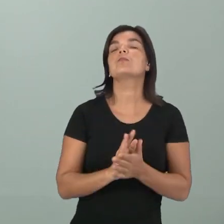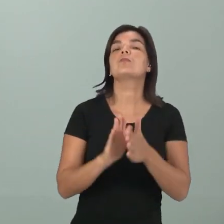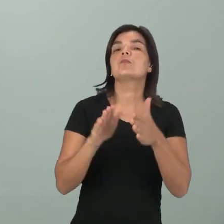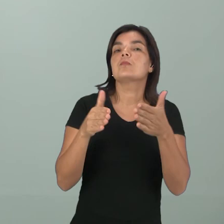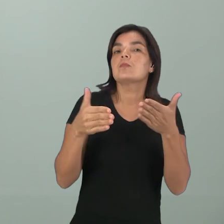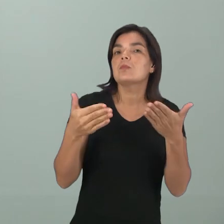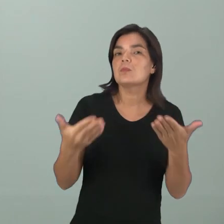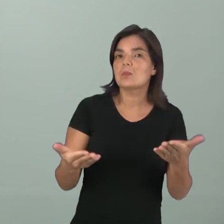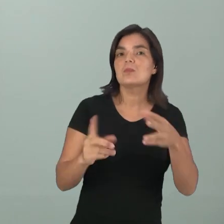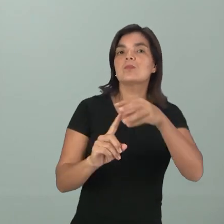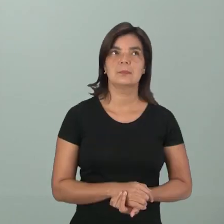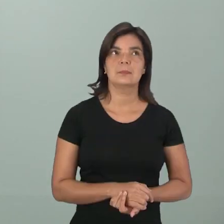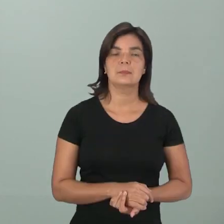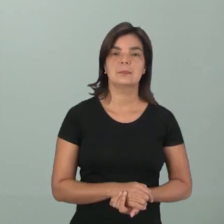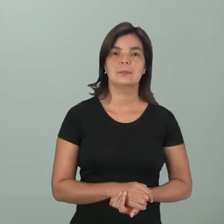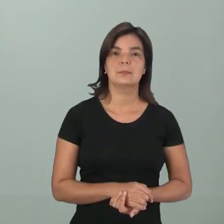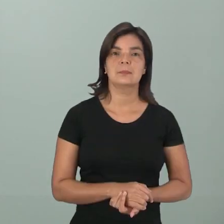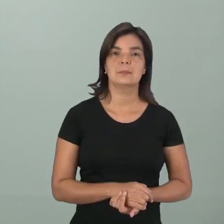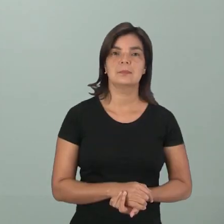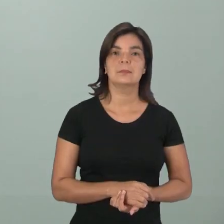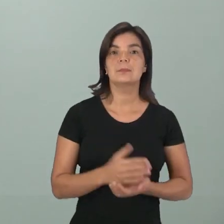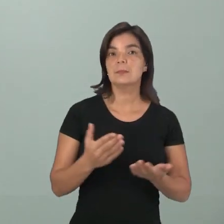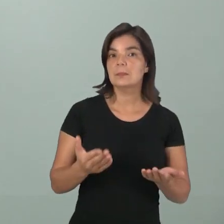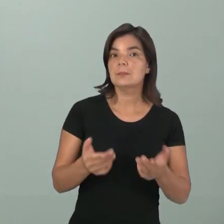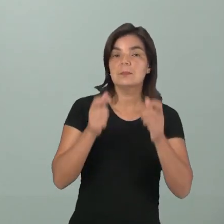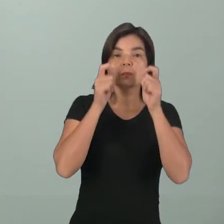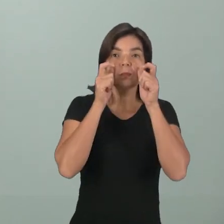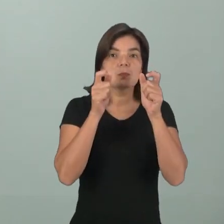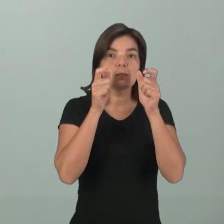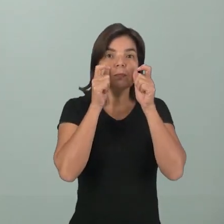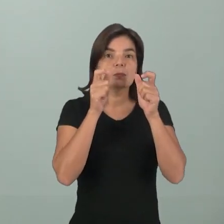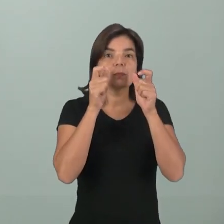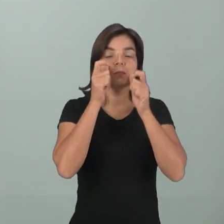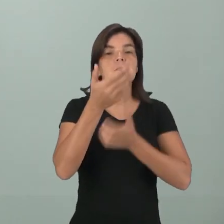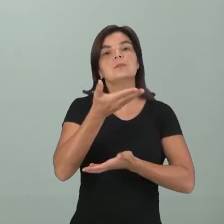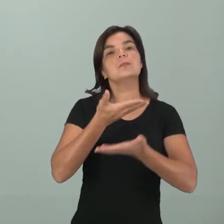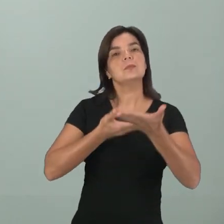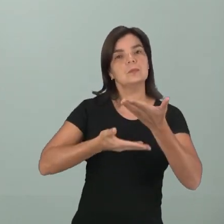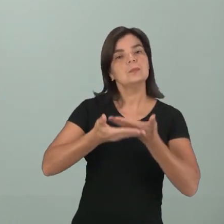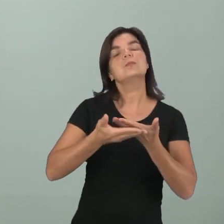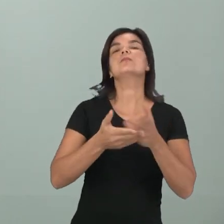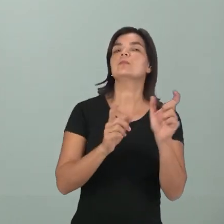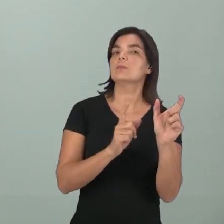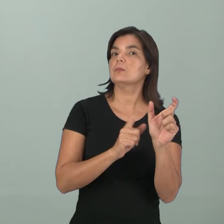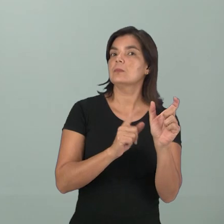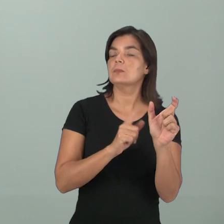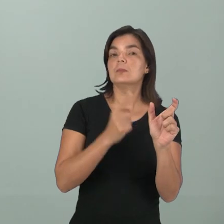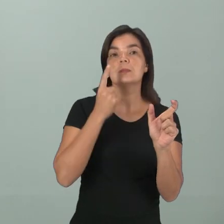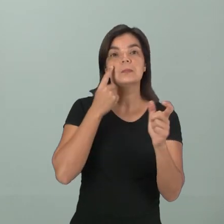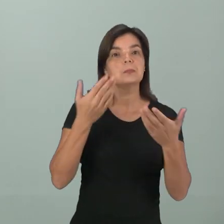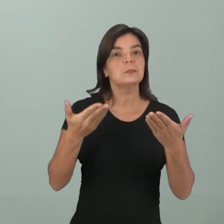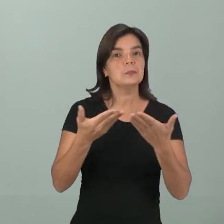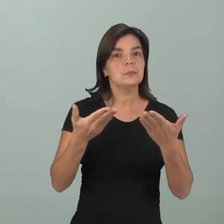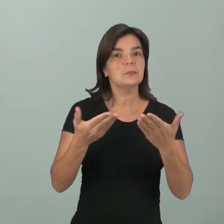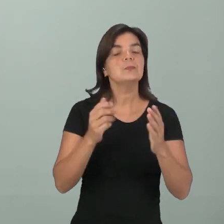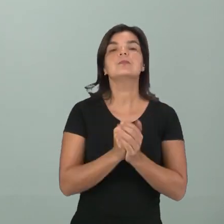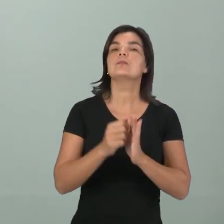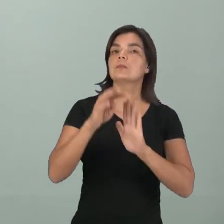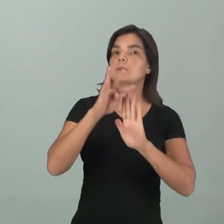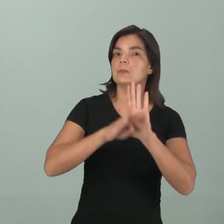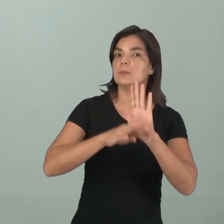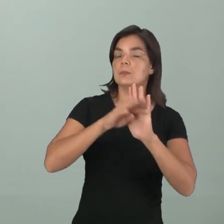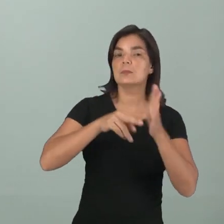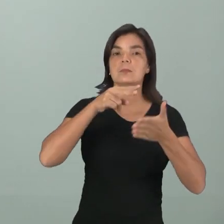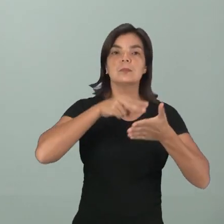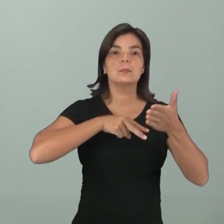é o efeito dessa causa. Então, fiquem atentos à relação desses termos que nós vimos hoje e nos textos que